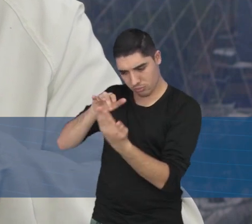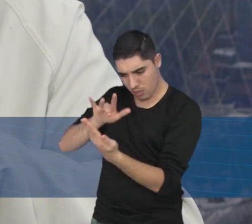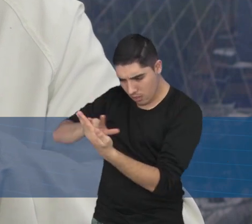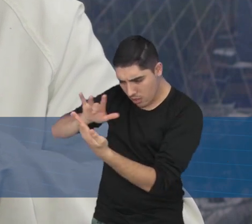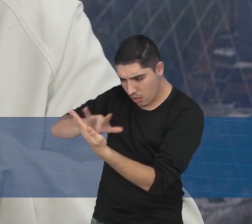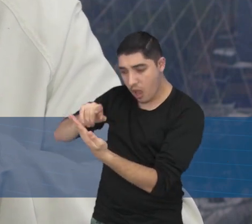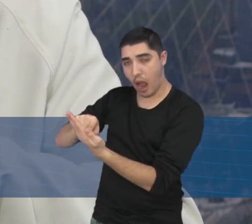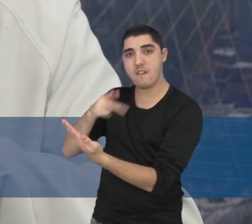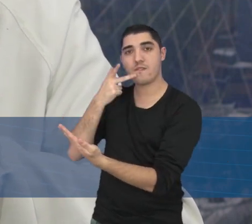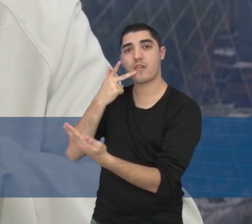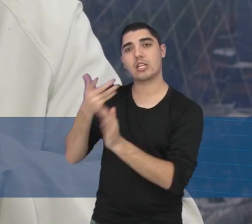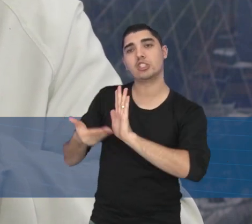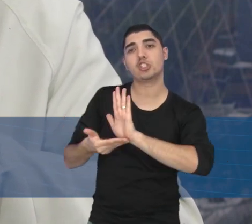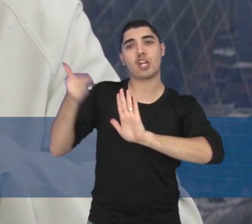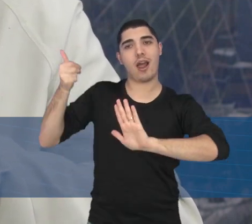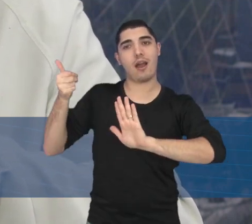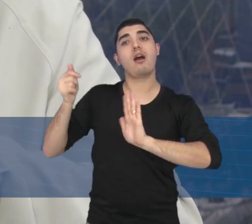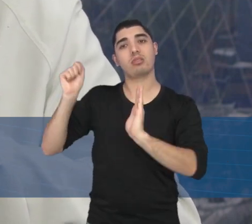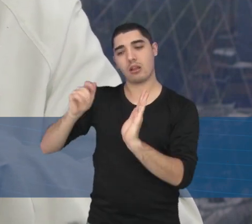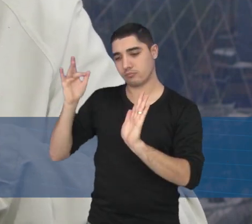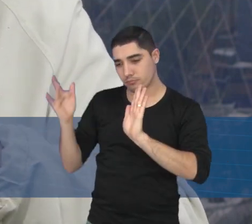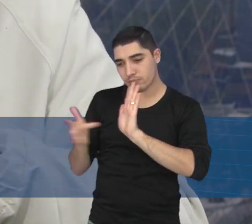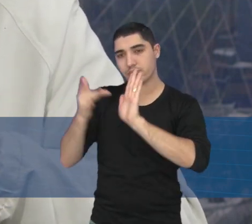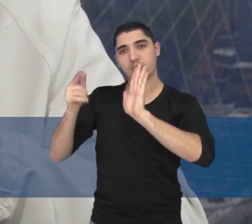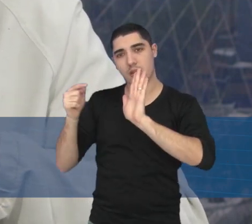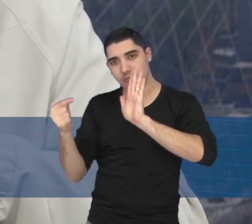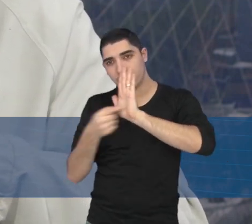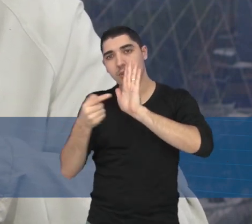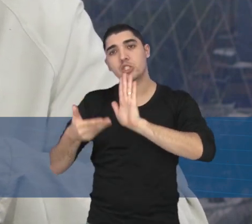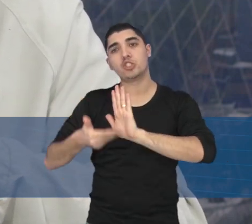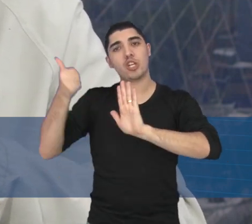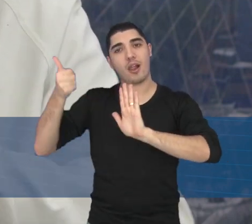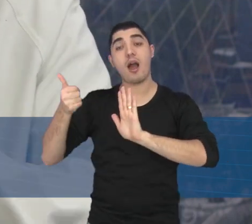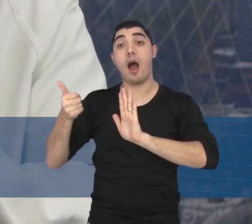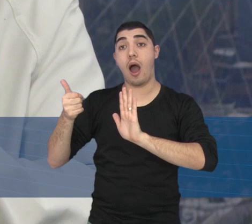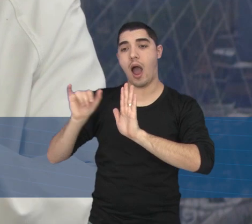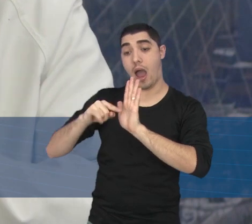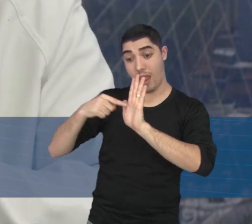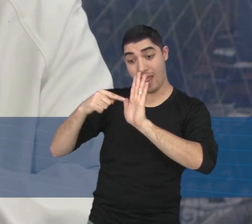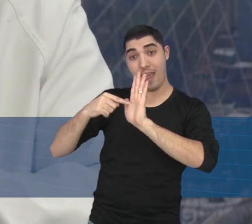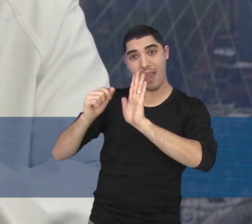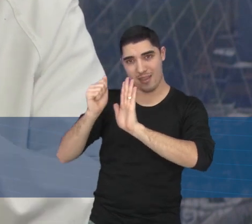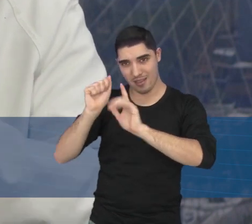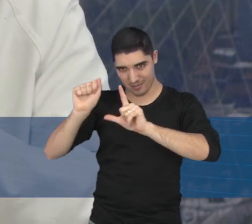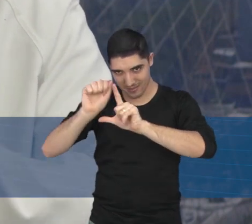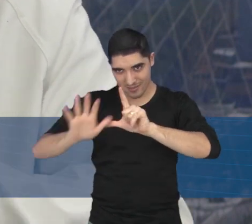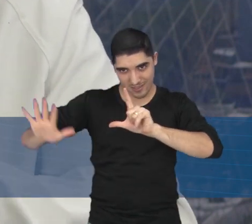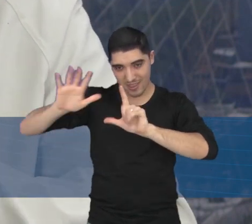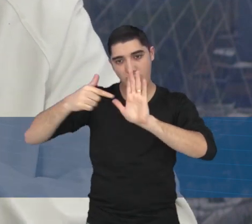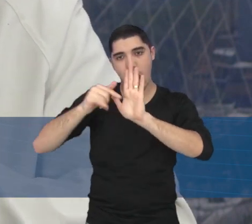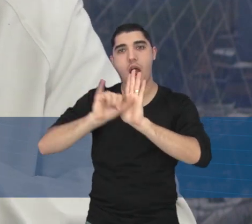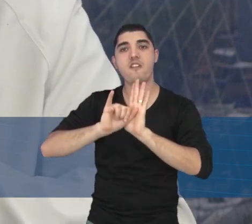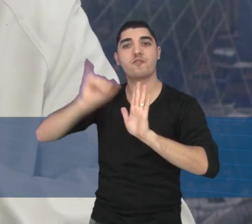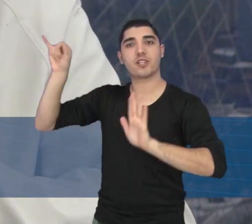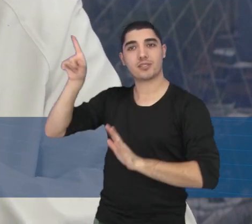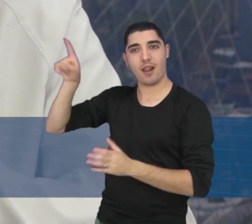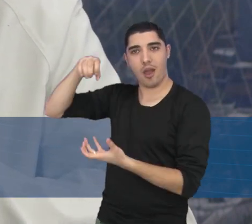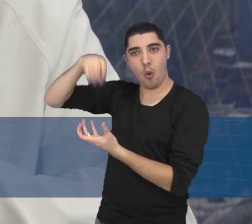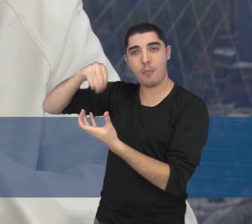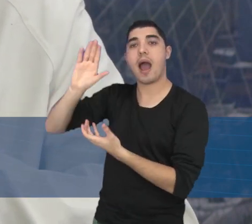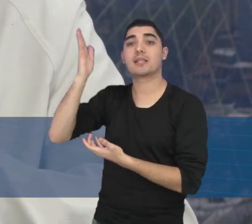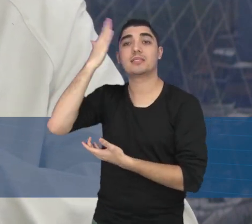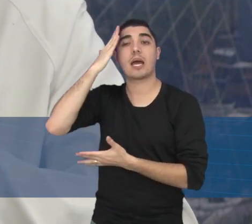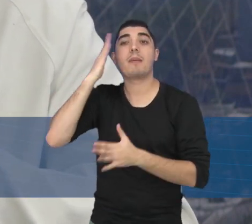Urban, ele só fala assim, retirar. Ele não precisa falar mais nada, ele só falar retirar, que pelo QR Code eu sei exatamente aonde que